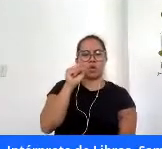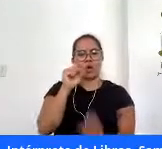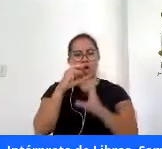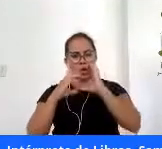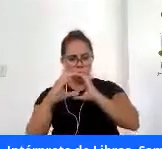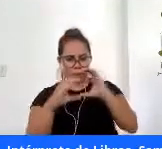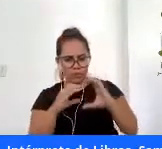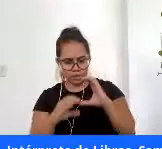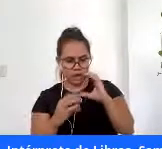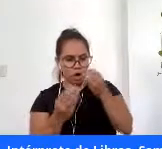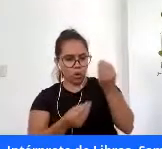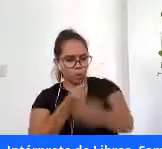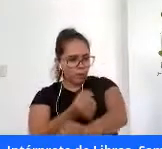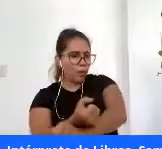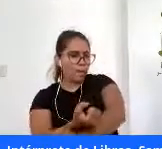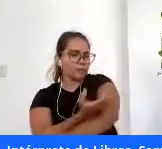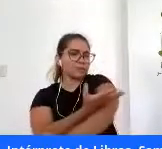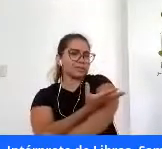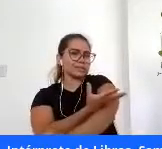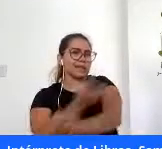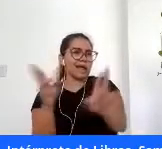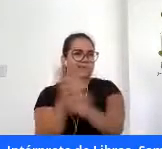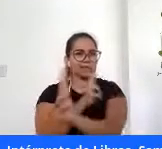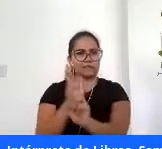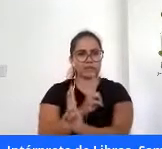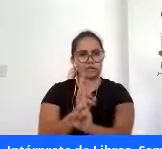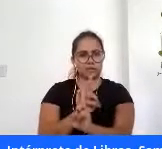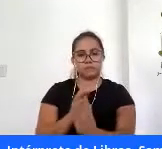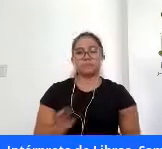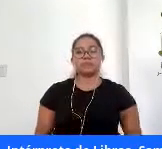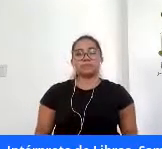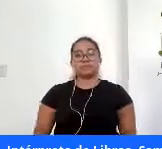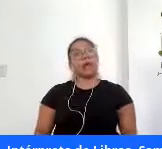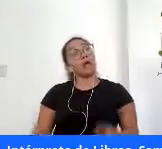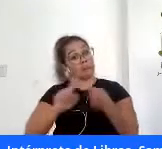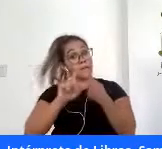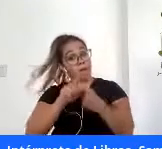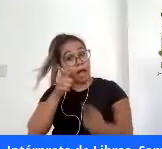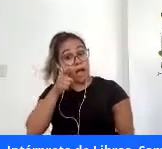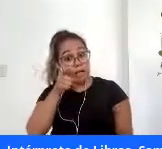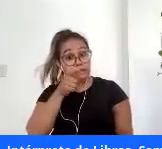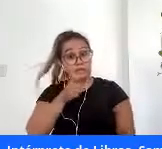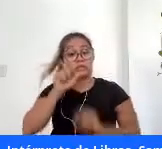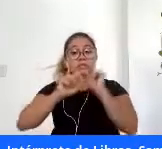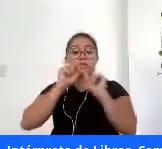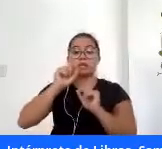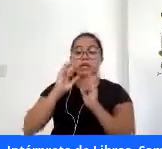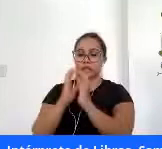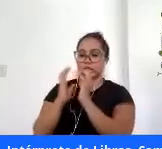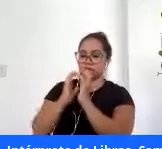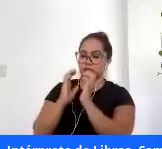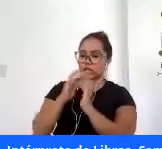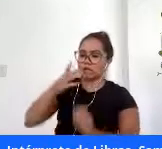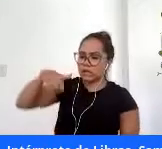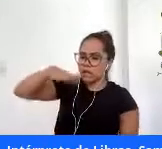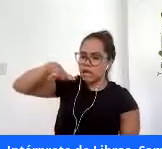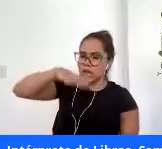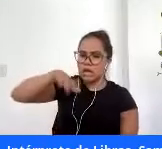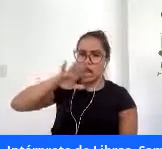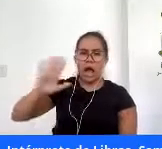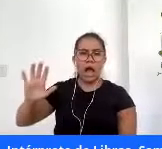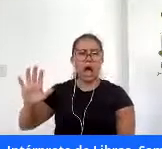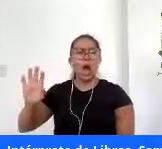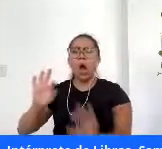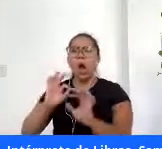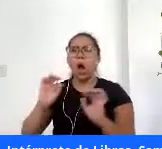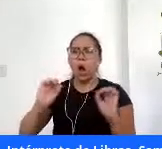relacionado com as suas emoções. E aí também é interessante que no nosso cérebro a gente tem regiões que são muito ricas